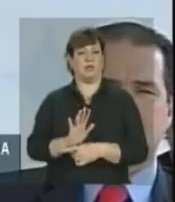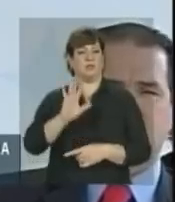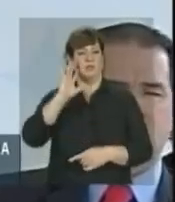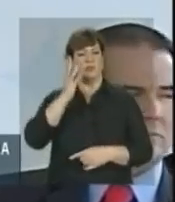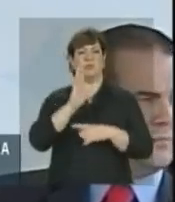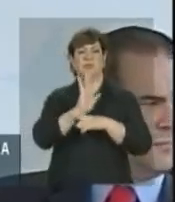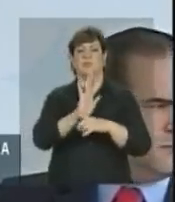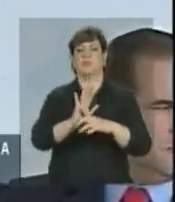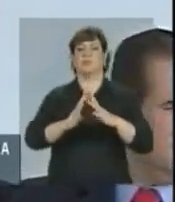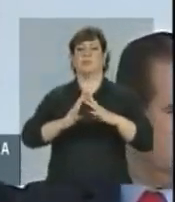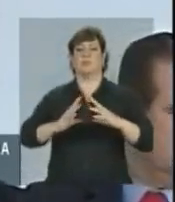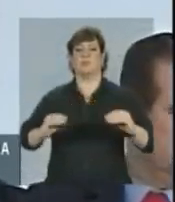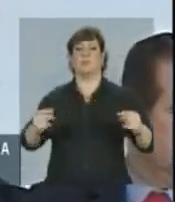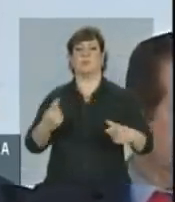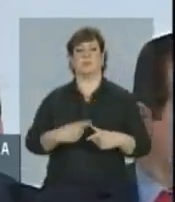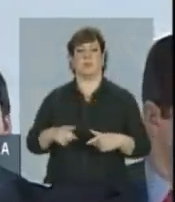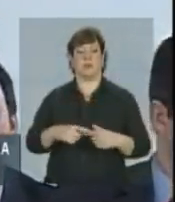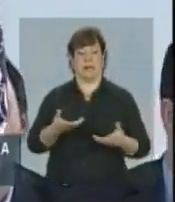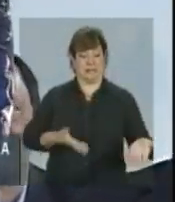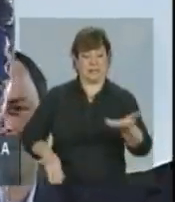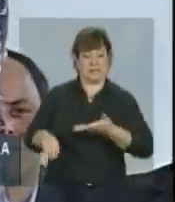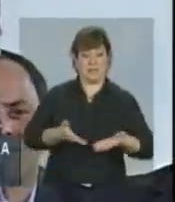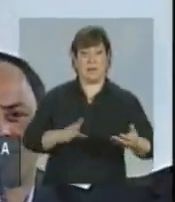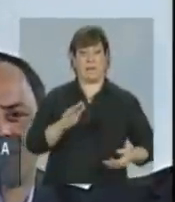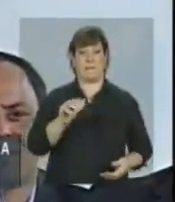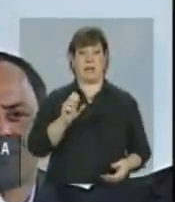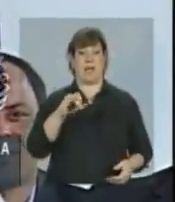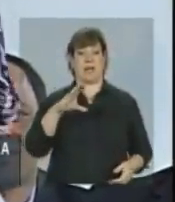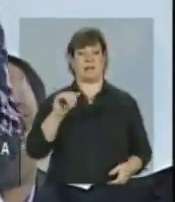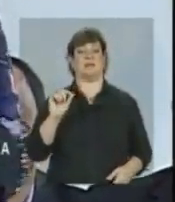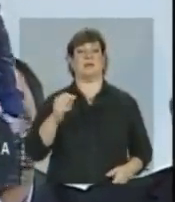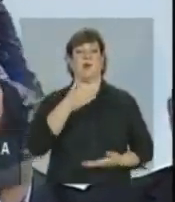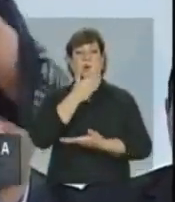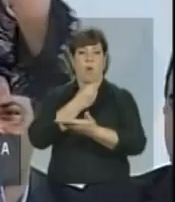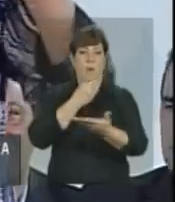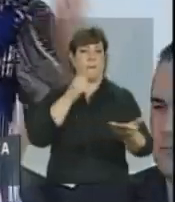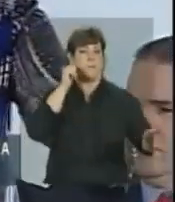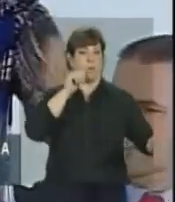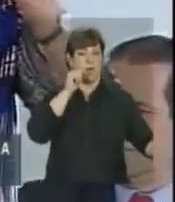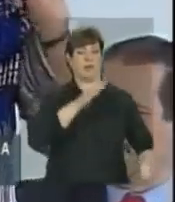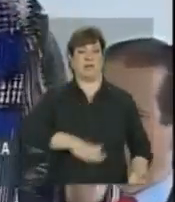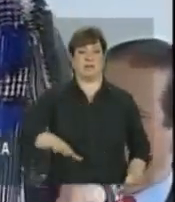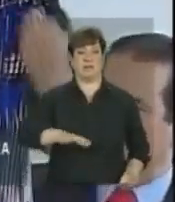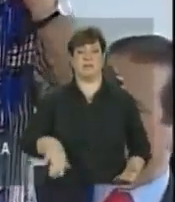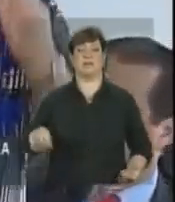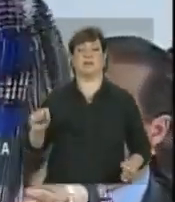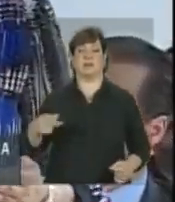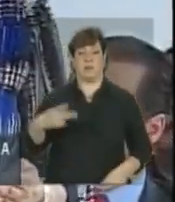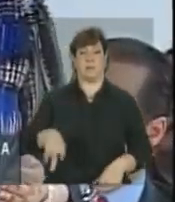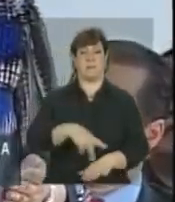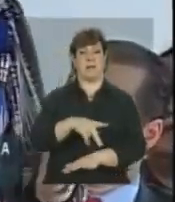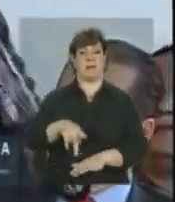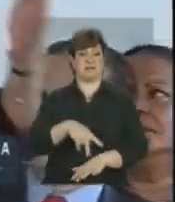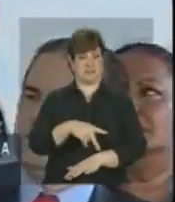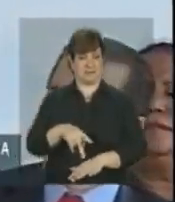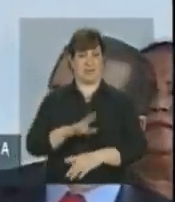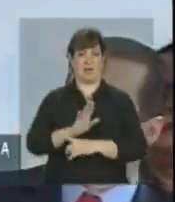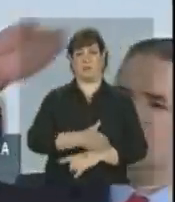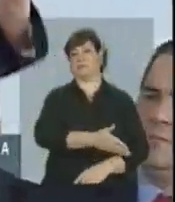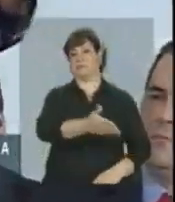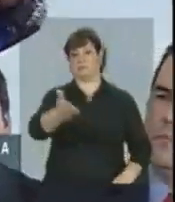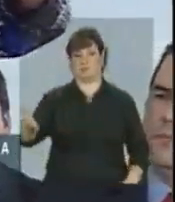modifica a qualidade da atenção básica para homens, mulheres e crianças do nosso país,